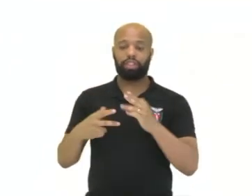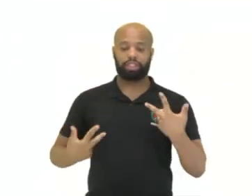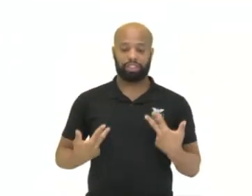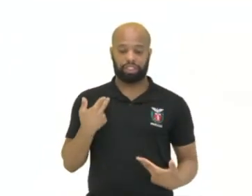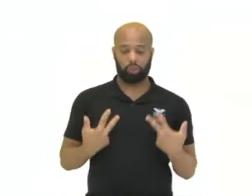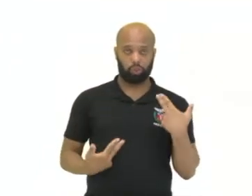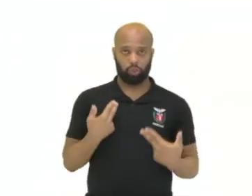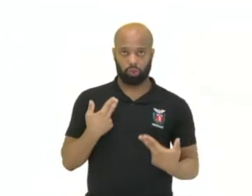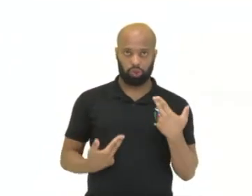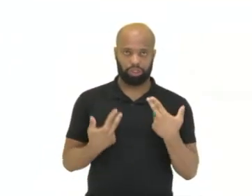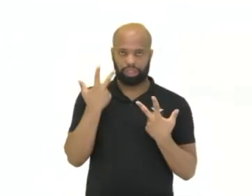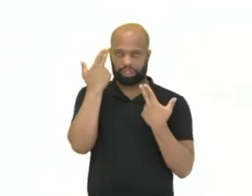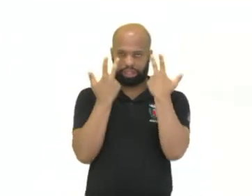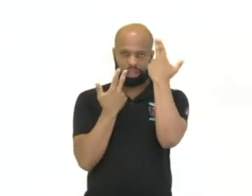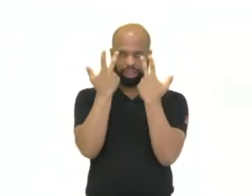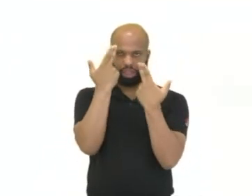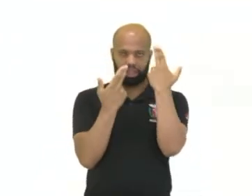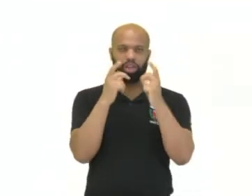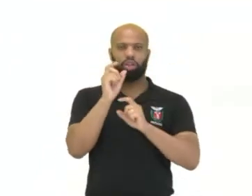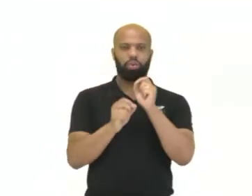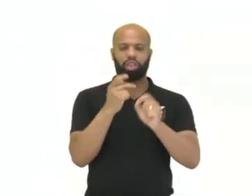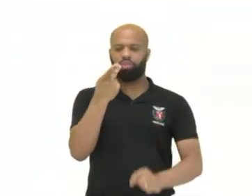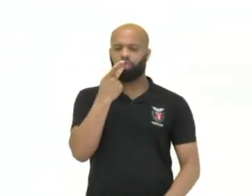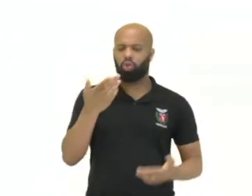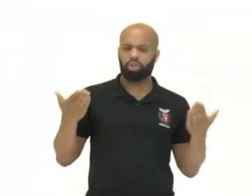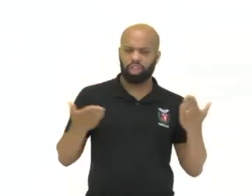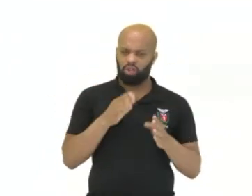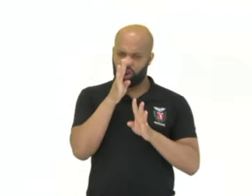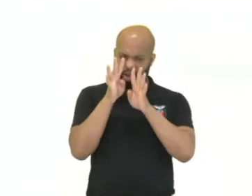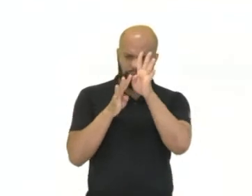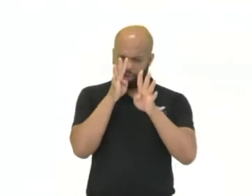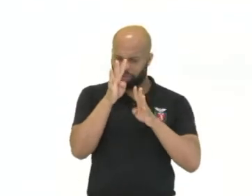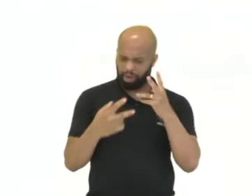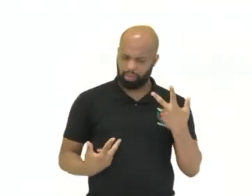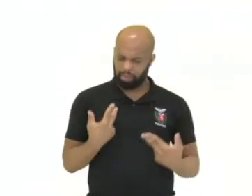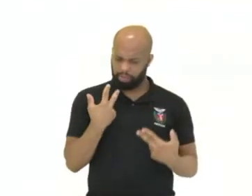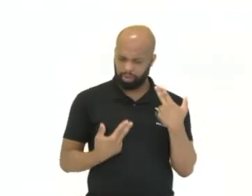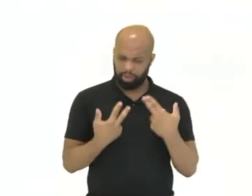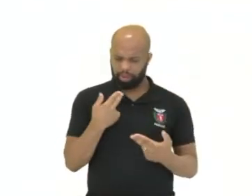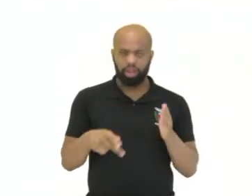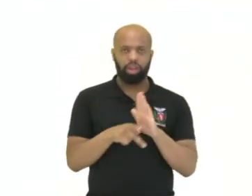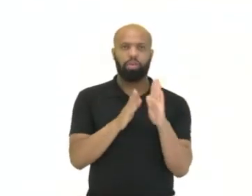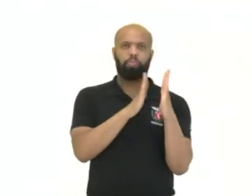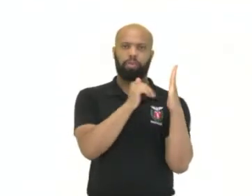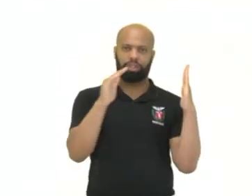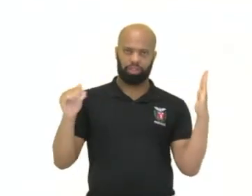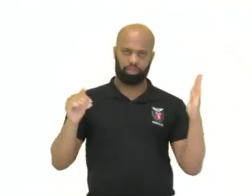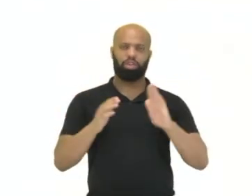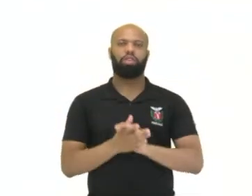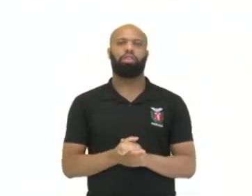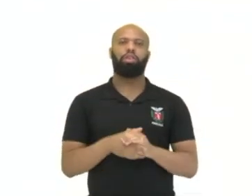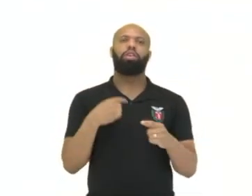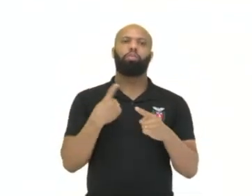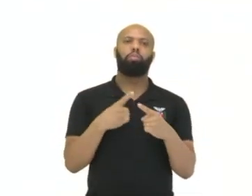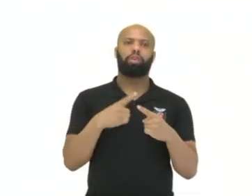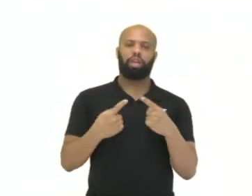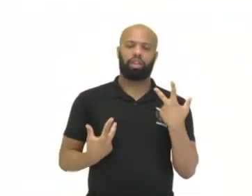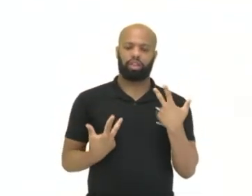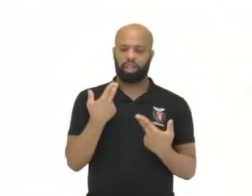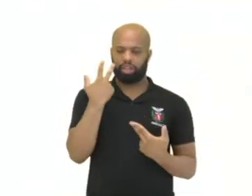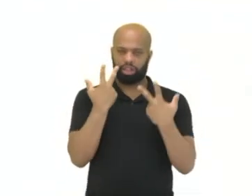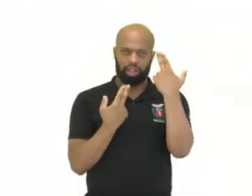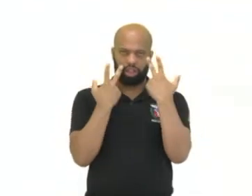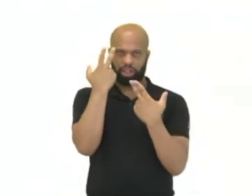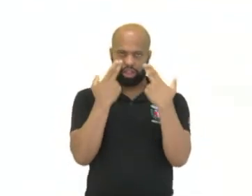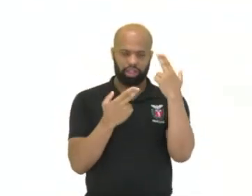Plástica, aponta para a banalização das intervenções exclusivamente estéticas. As intervenções estéticas